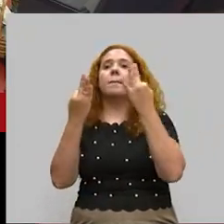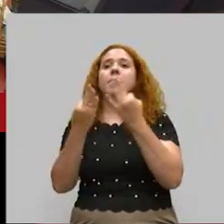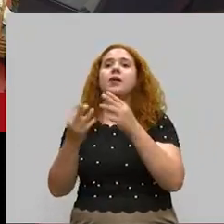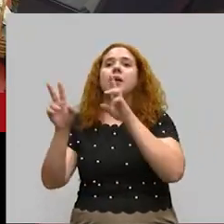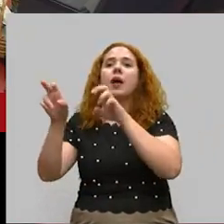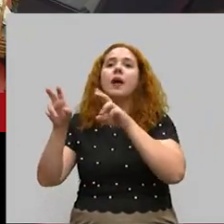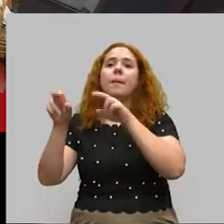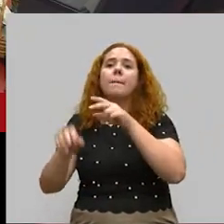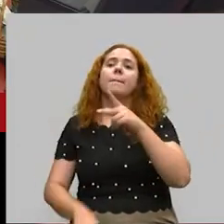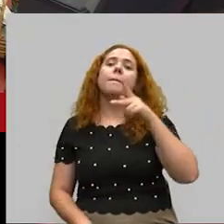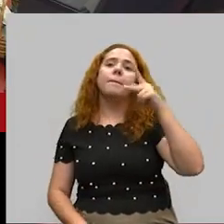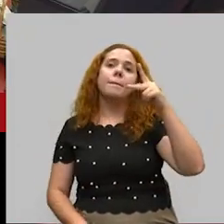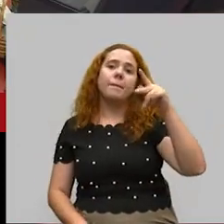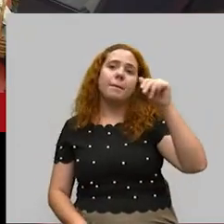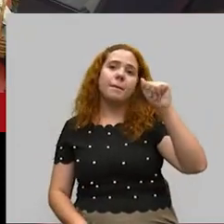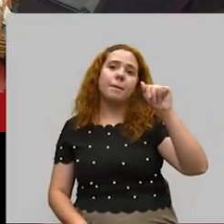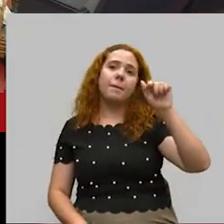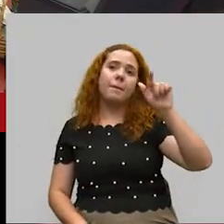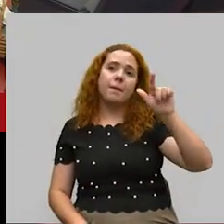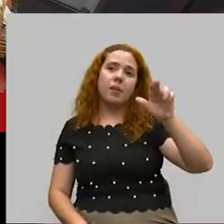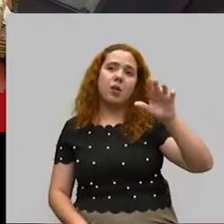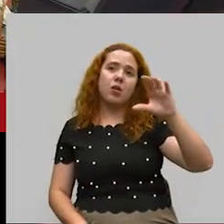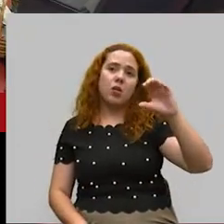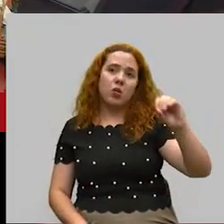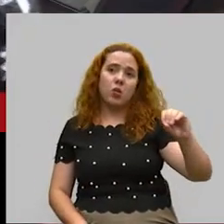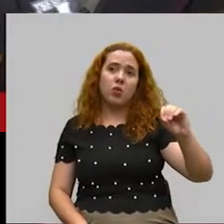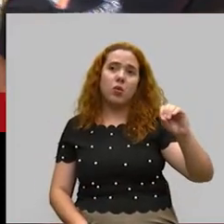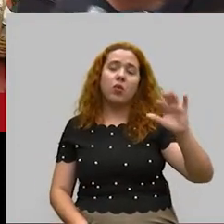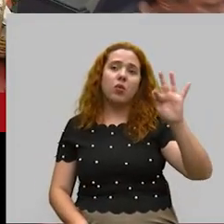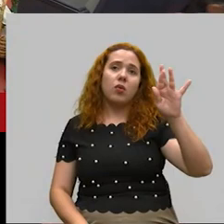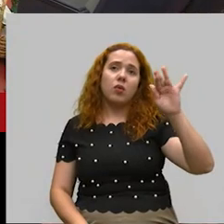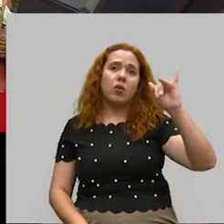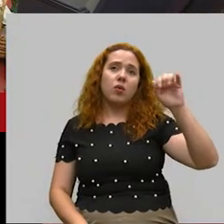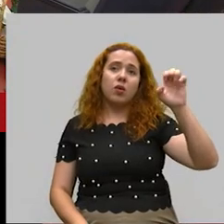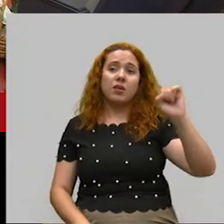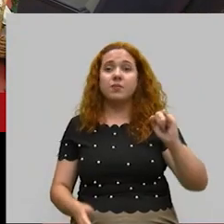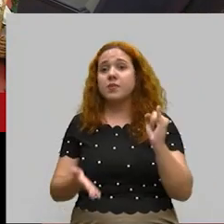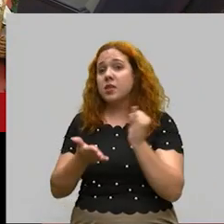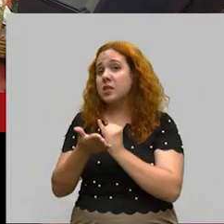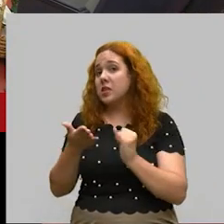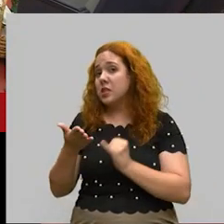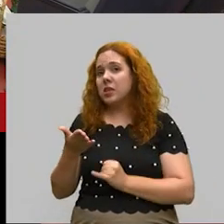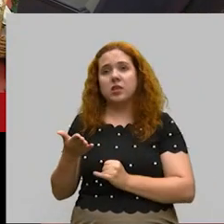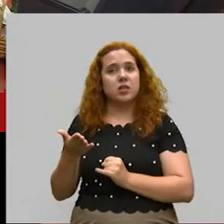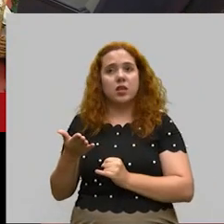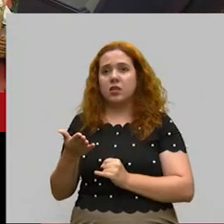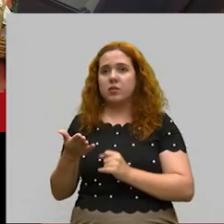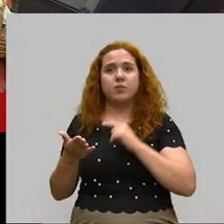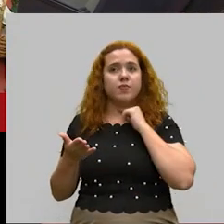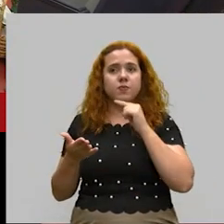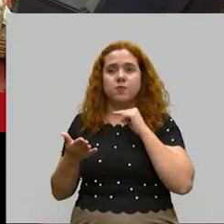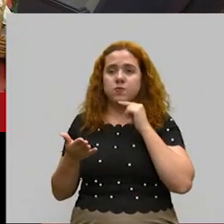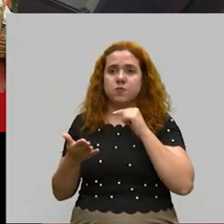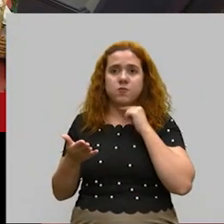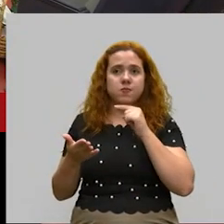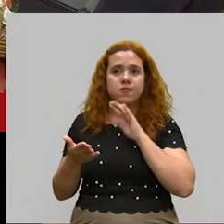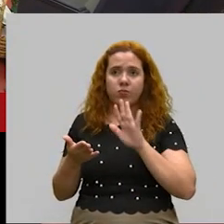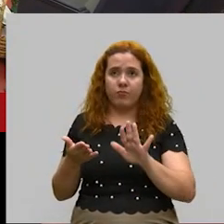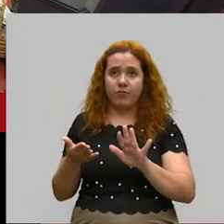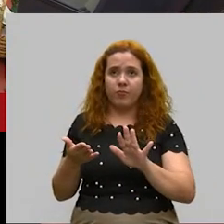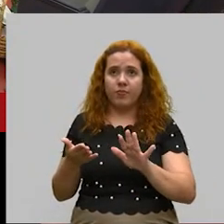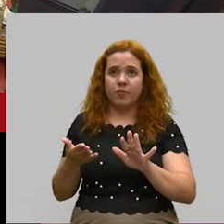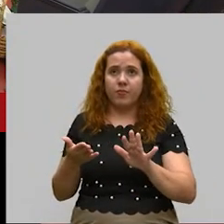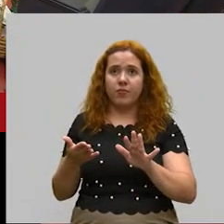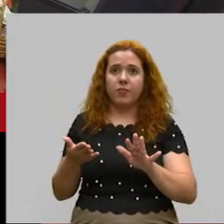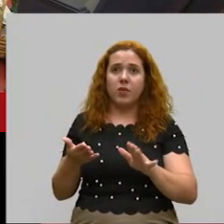caiaca pessoal a gente recebeu as inscrições nós não vamos receber novas inscrições para dar tempo de todo mundo falar a gente